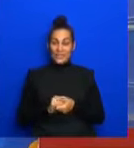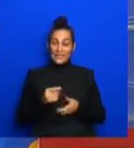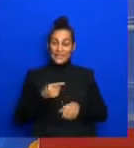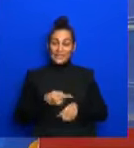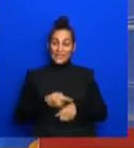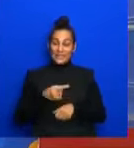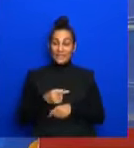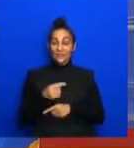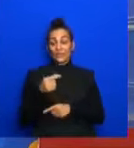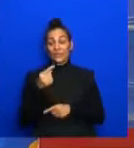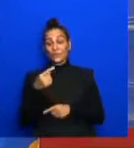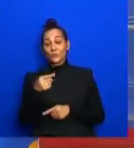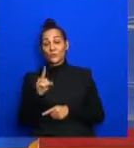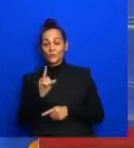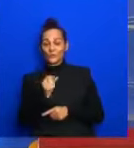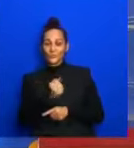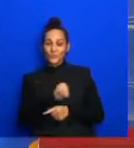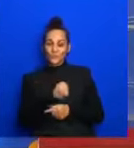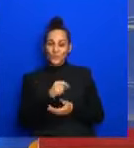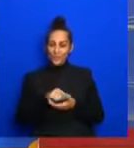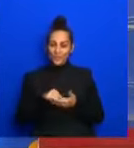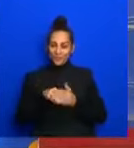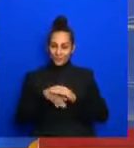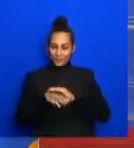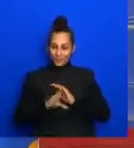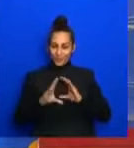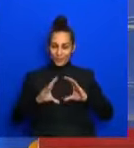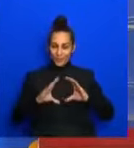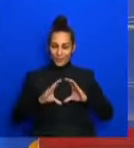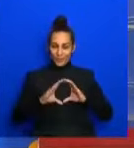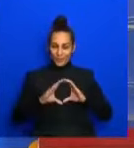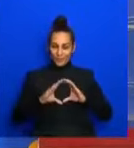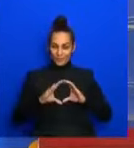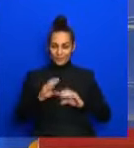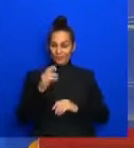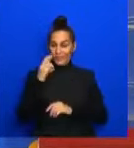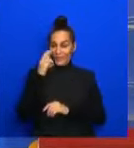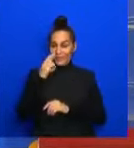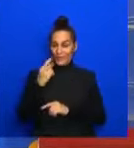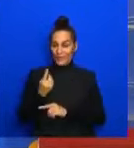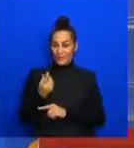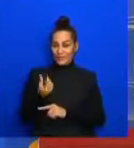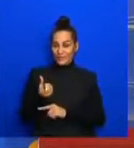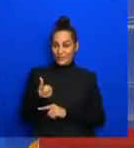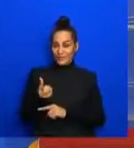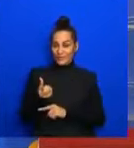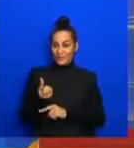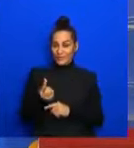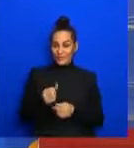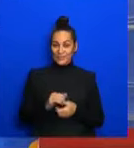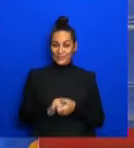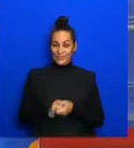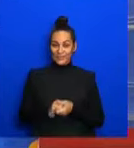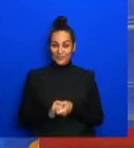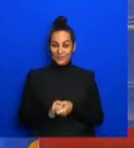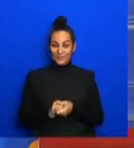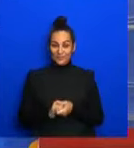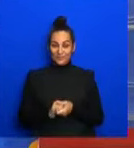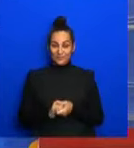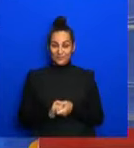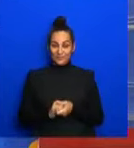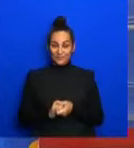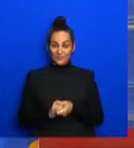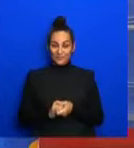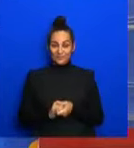E agora, o vigésimo e último número da Lotomania, bola rosa, 16, rosa, número